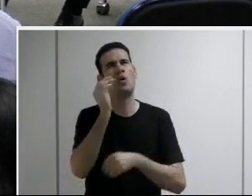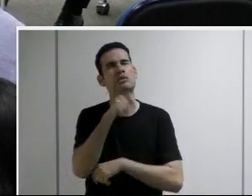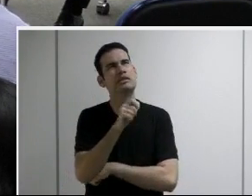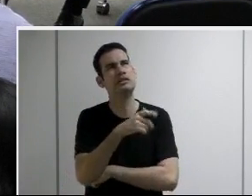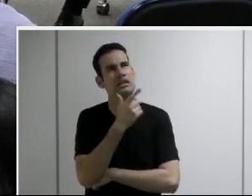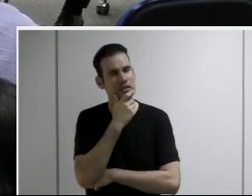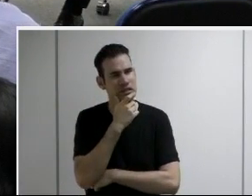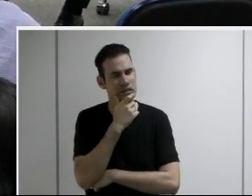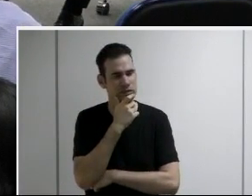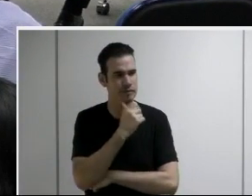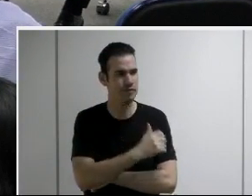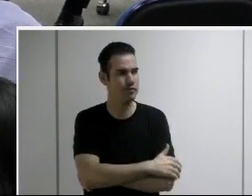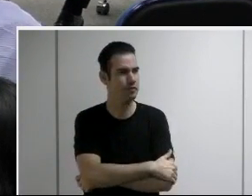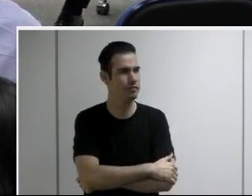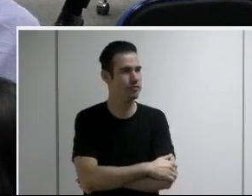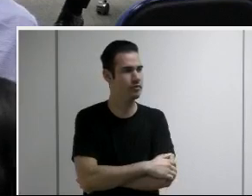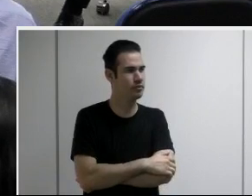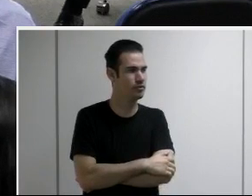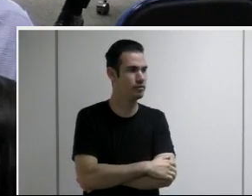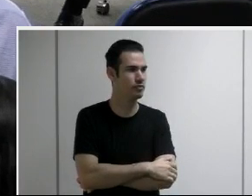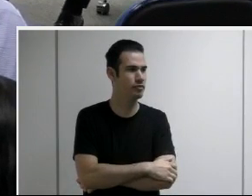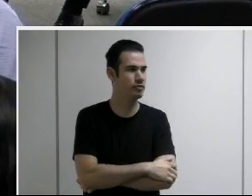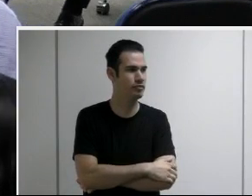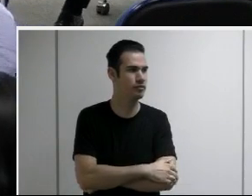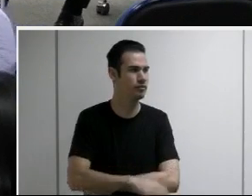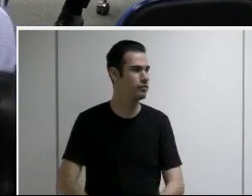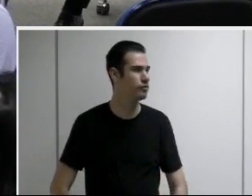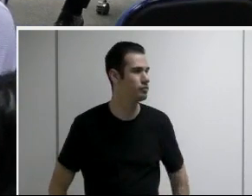nesse ponto mais específico.